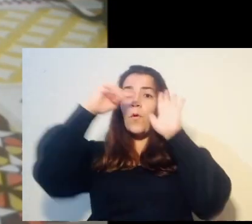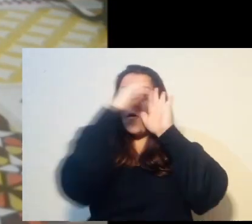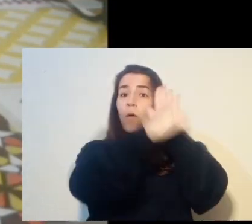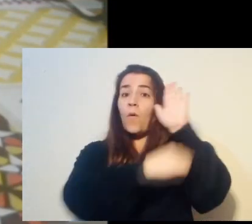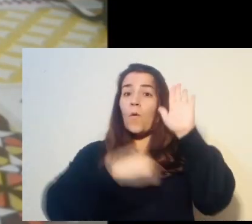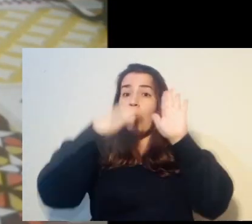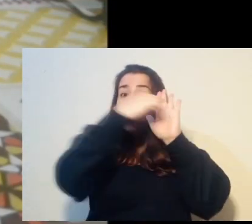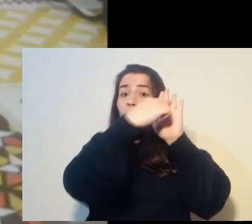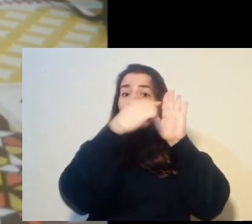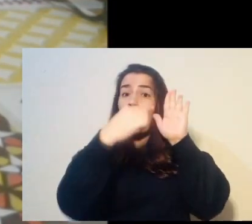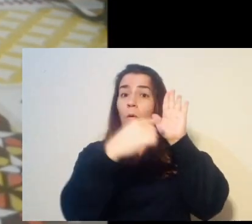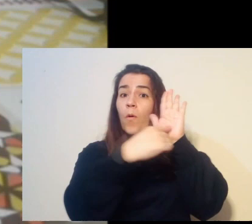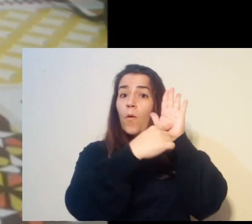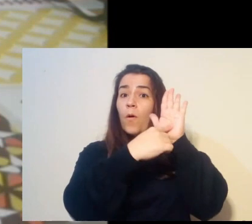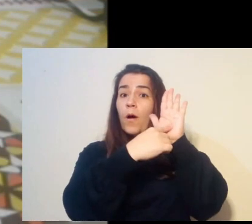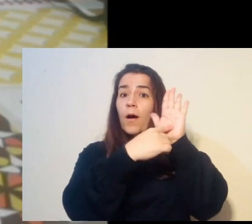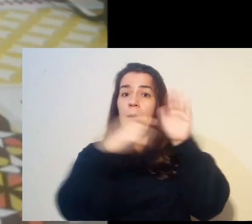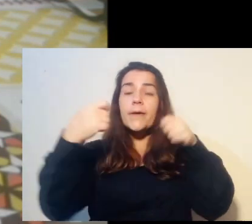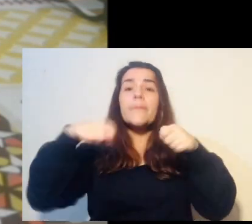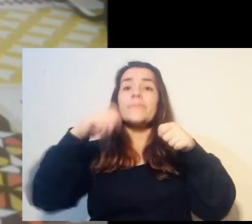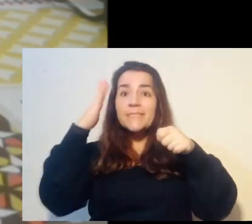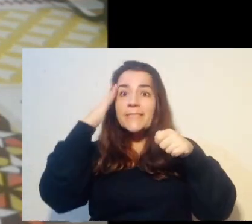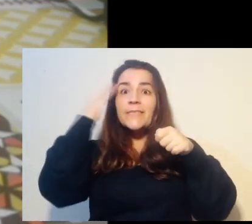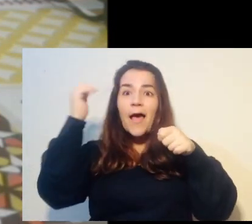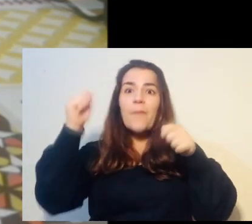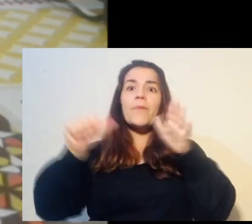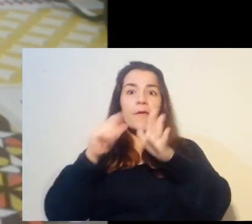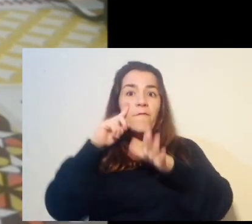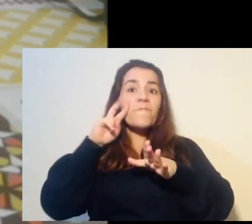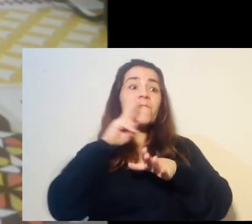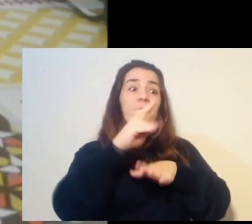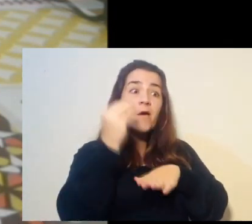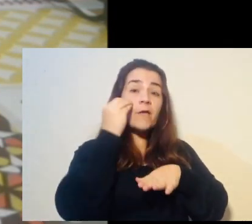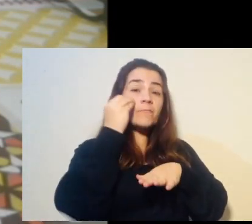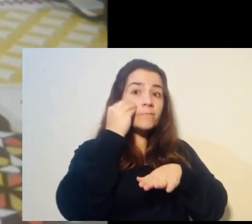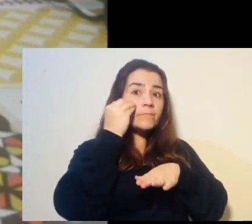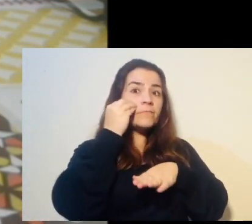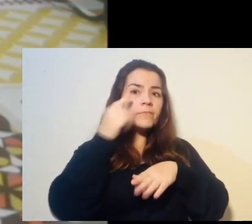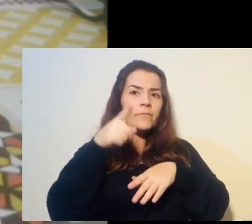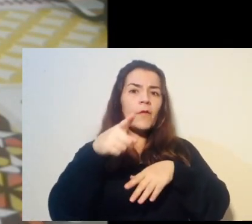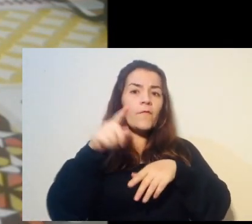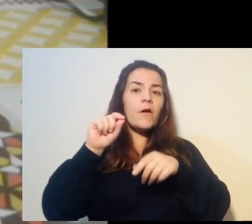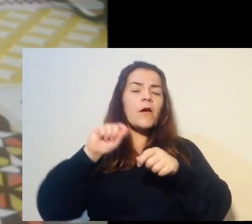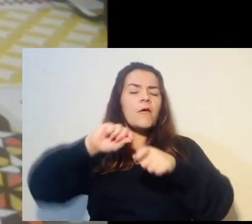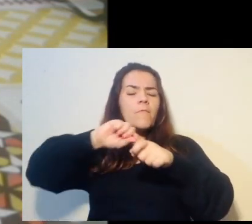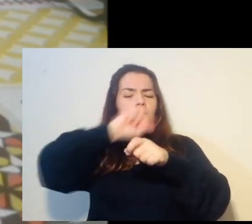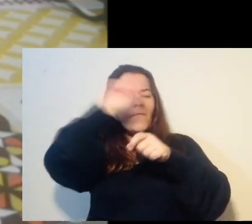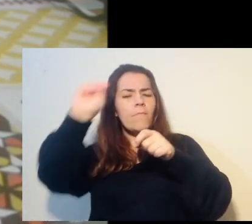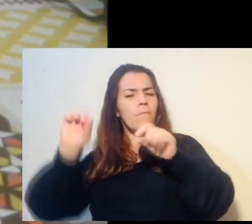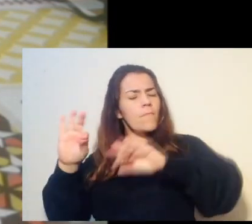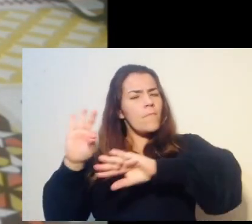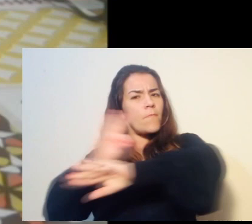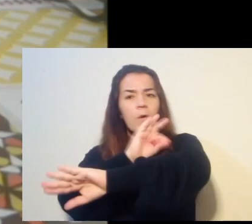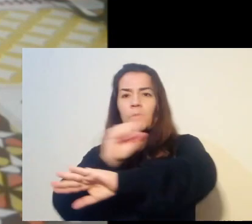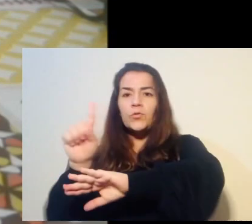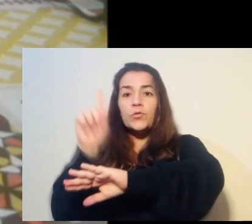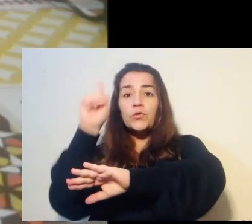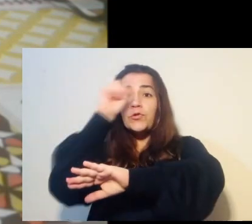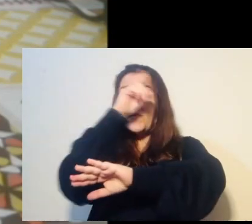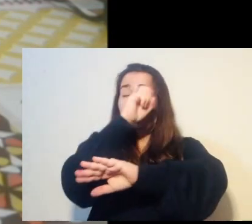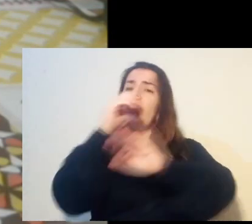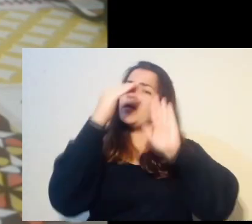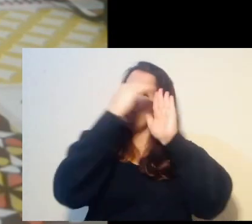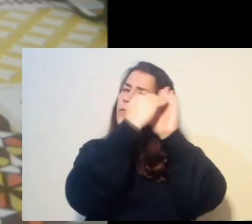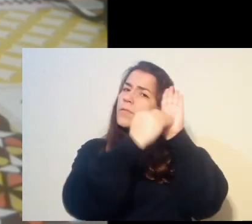diâmetro interno? Saibam o diâmetro interno dos canos que vocês estão usando. Se não souberem, dá para medir também. Isso aqui é uma medida, né,